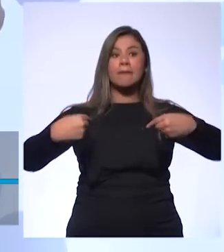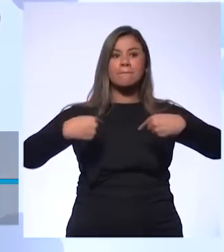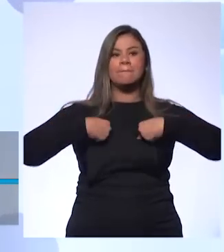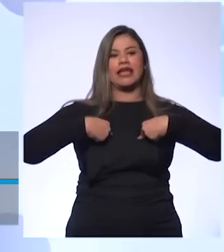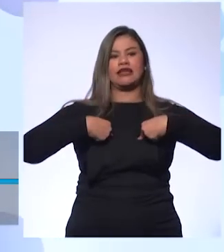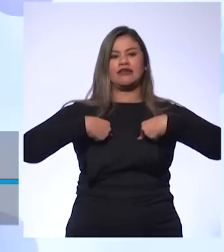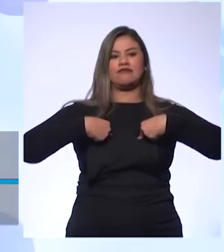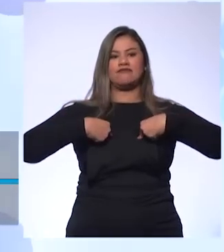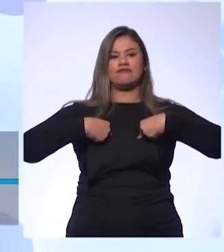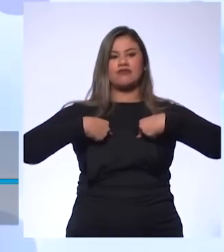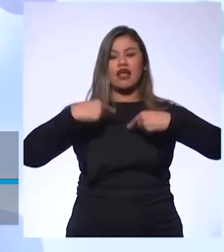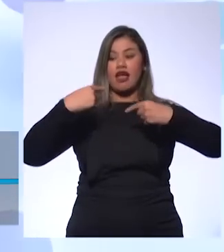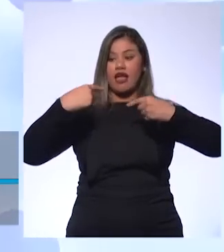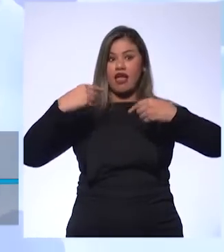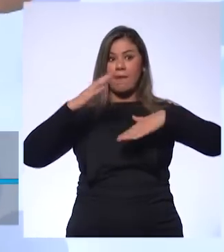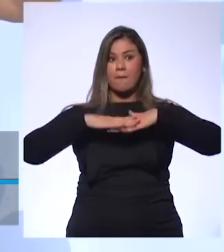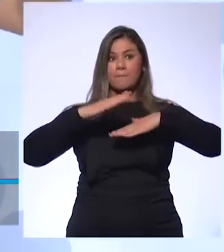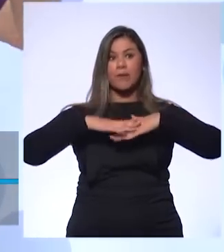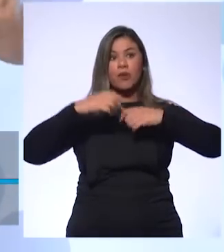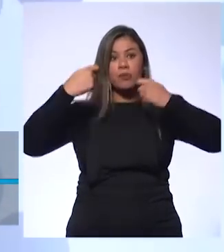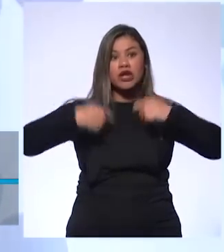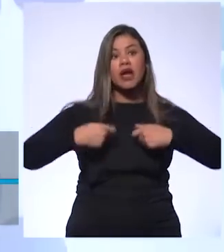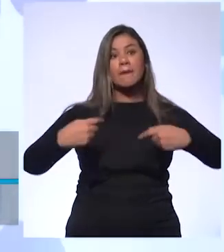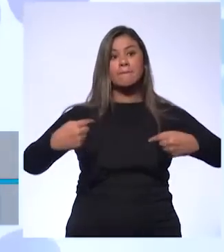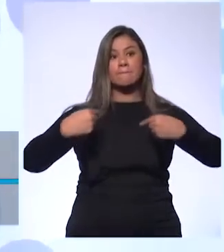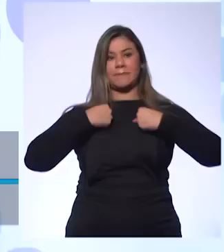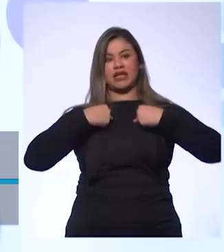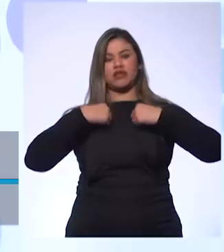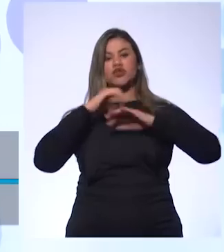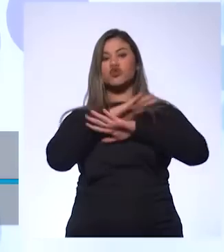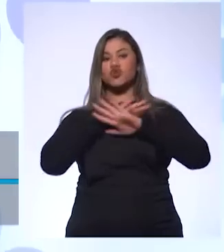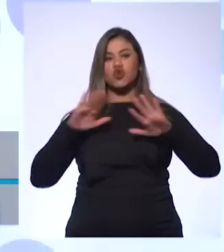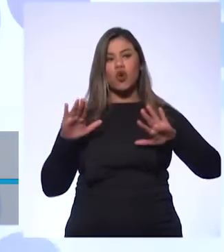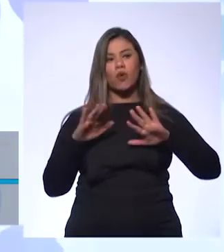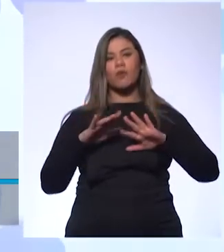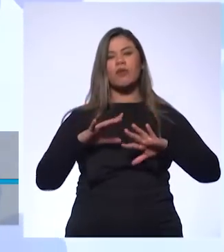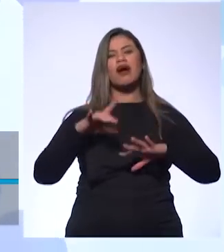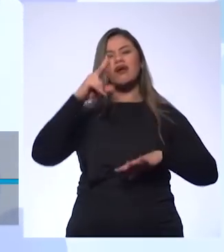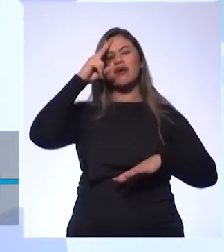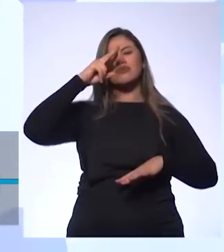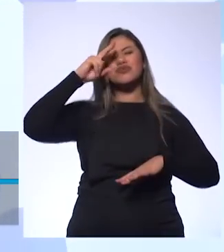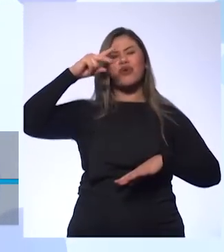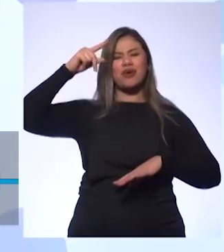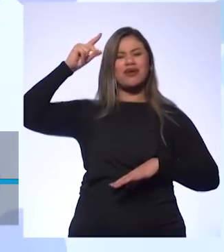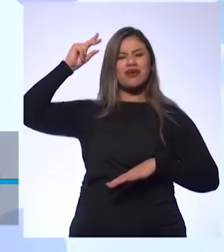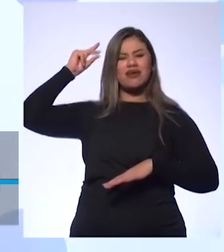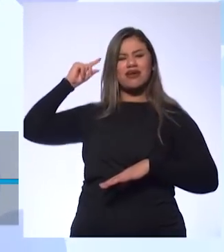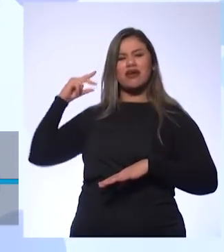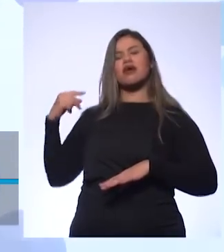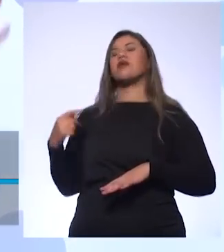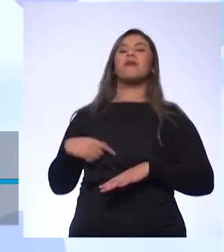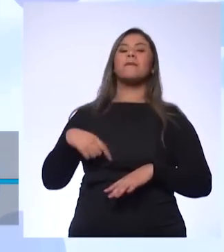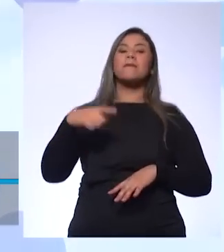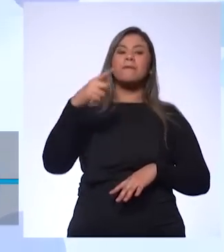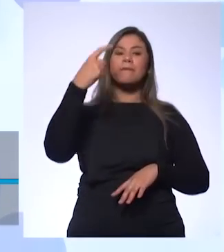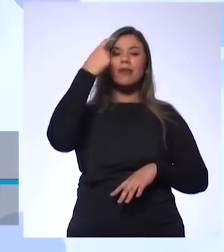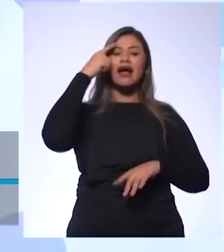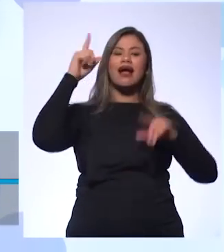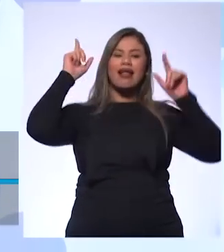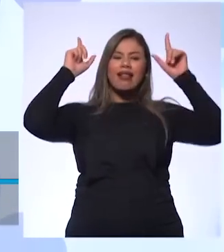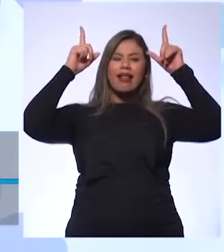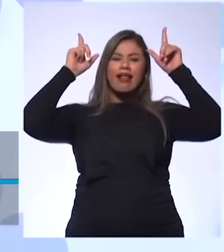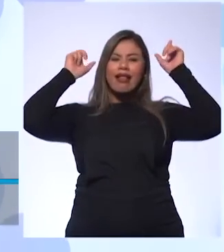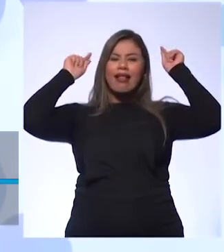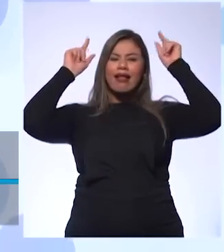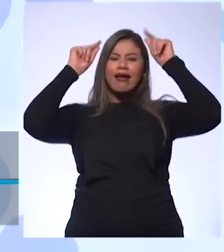dele. Então, isso desde a história antiga. Tá. Vamos pegar as polis gregas. Vou voltar lá